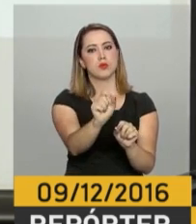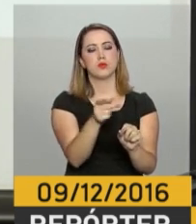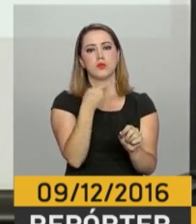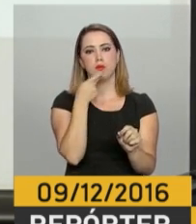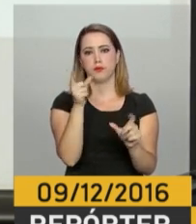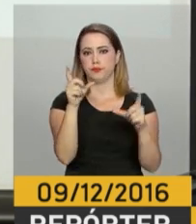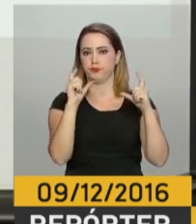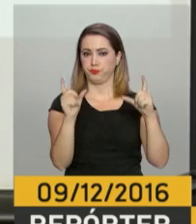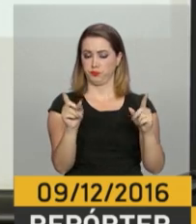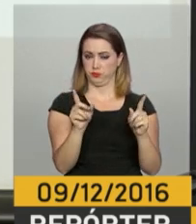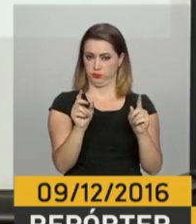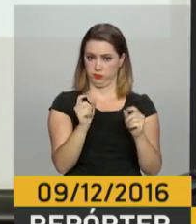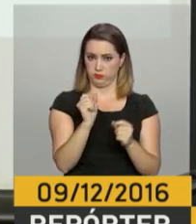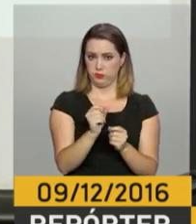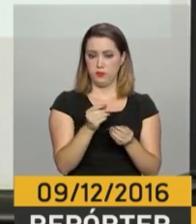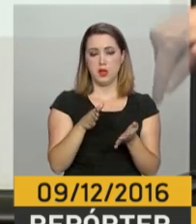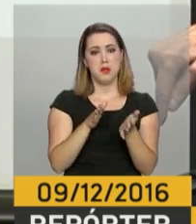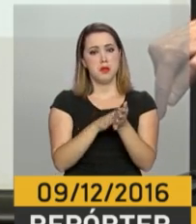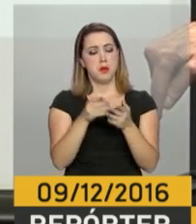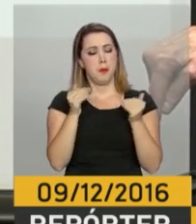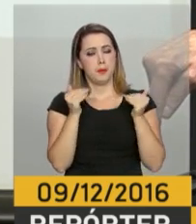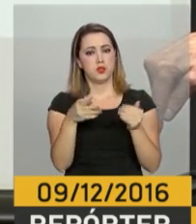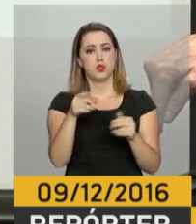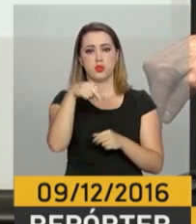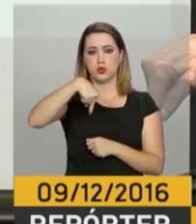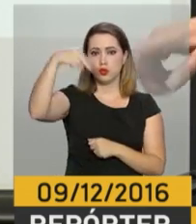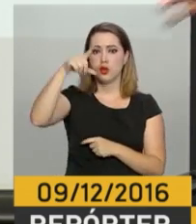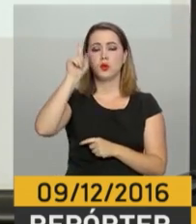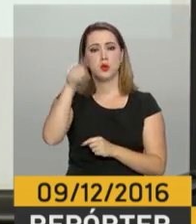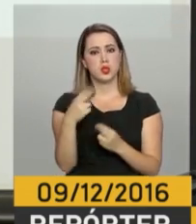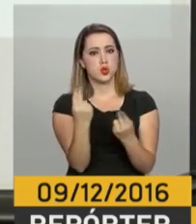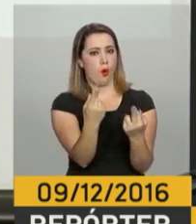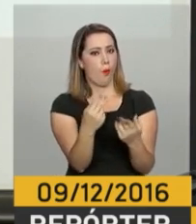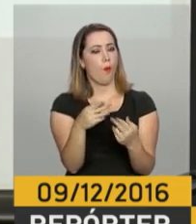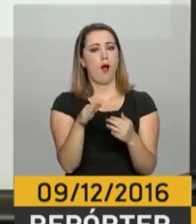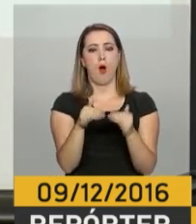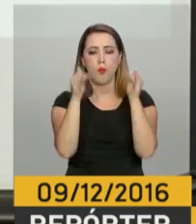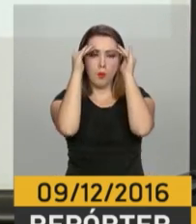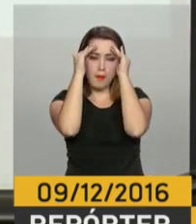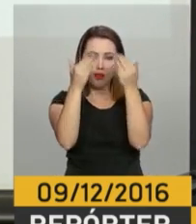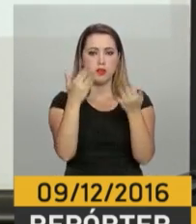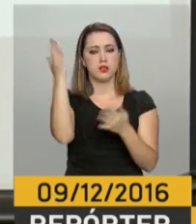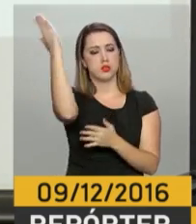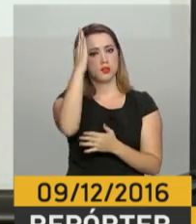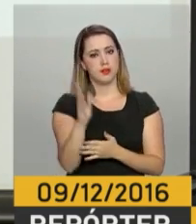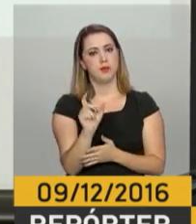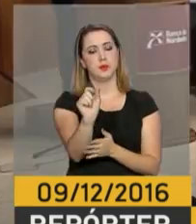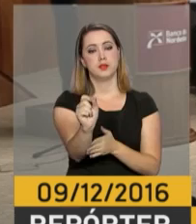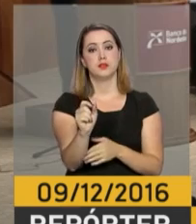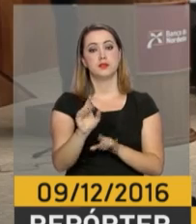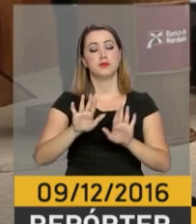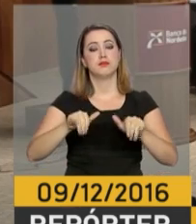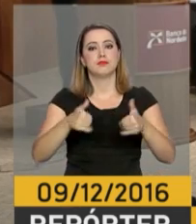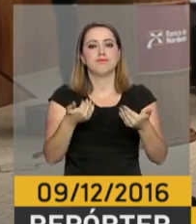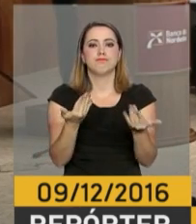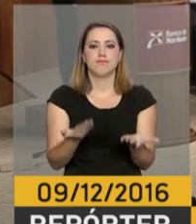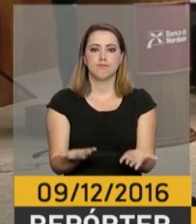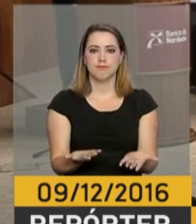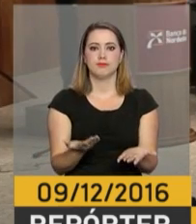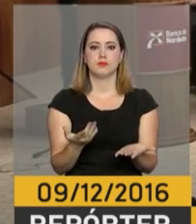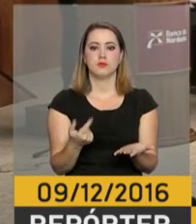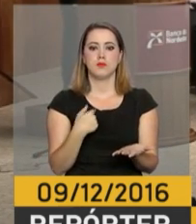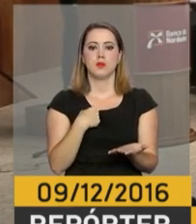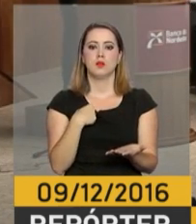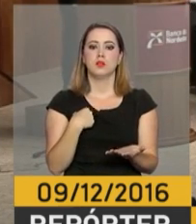afirmação: prestigiar o Nordeste é prestigiar o Brasil. Esta é a síntese do seu discurso. De modo que